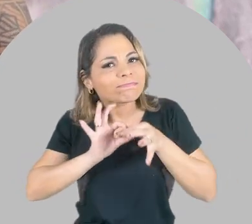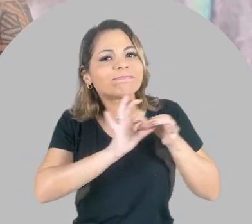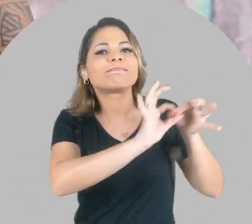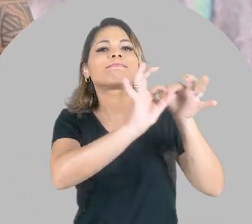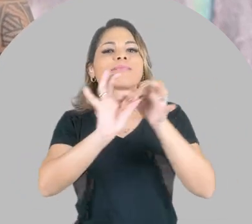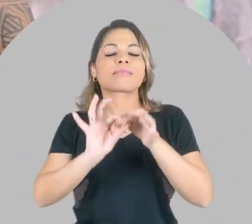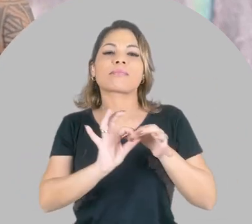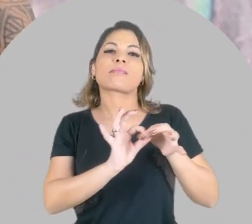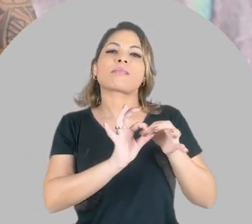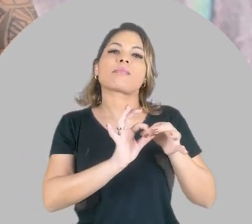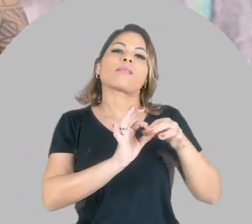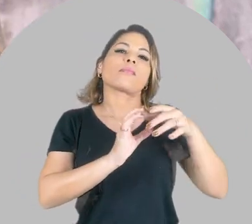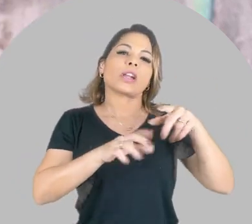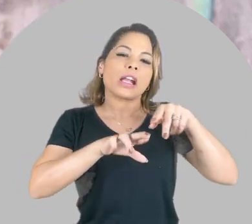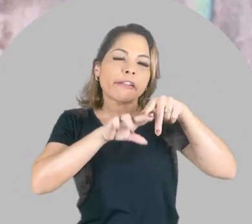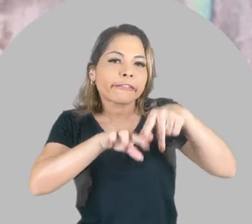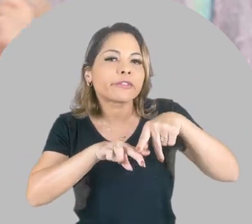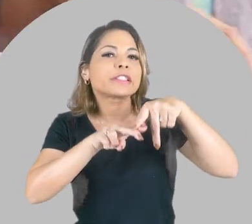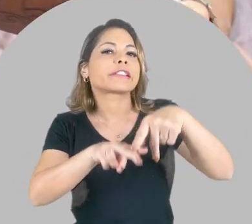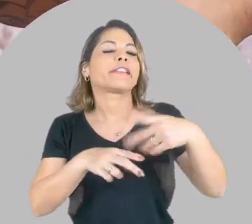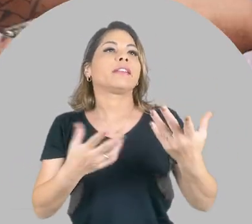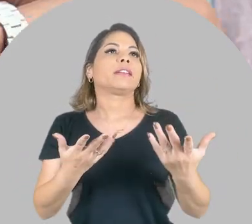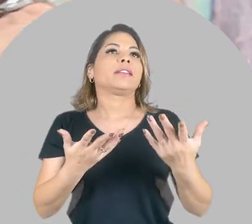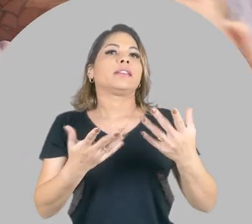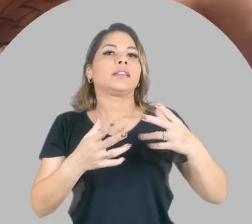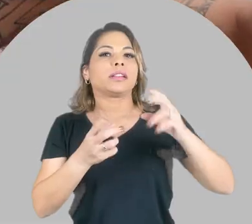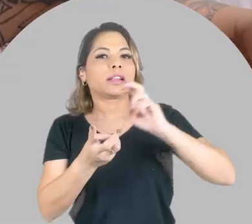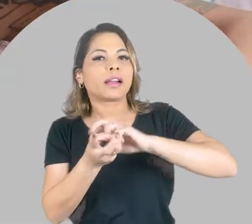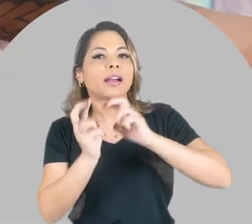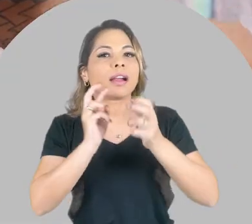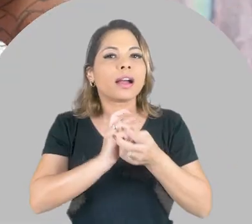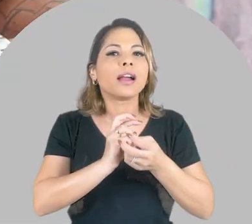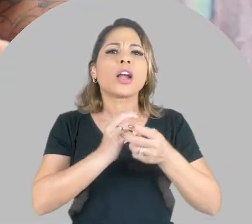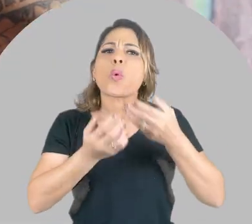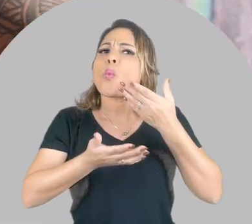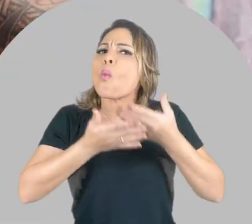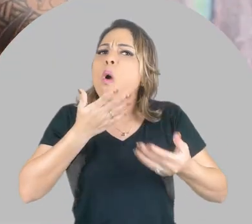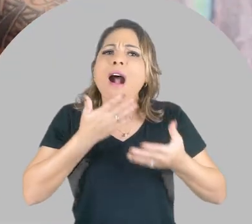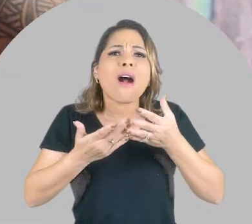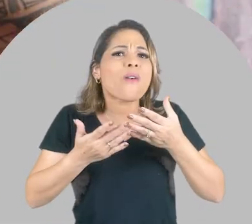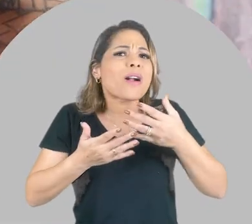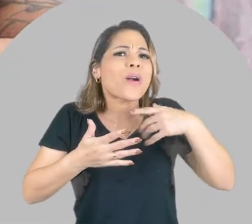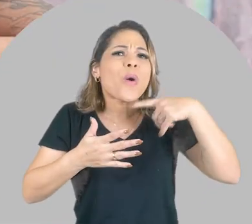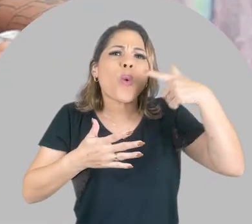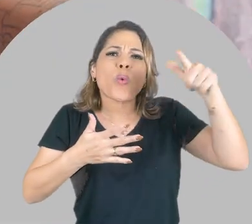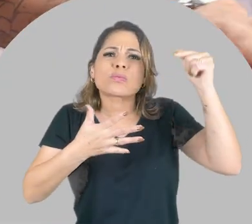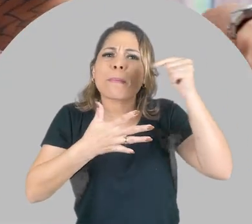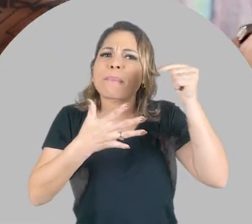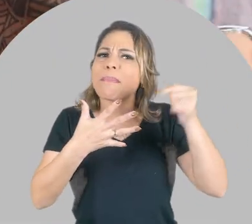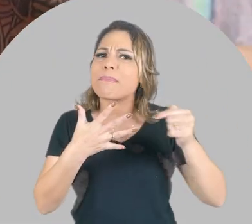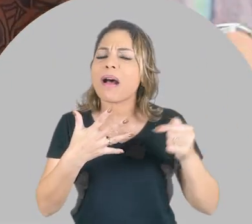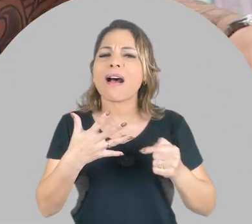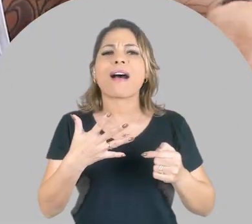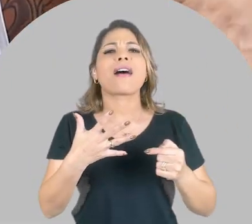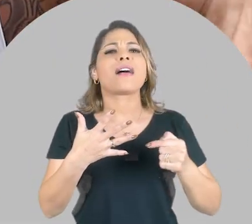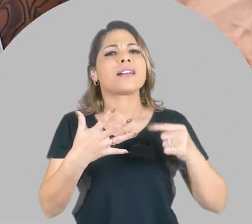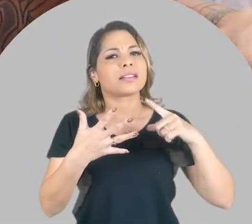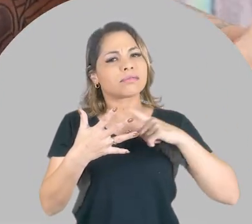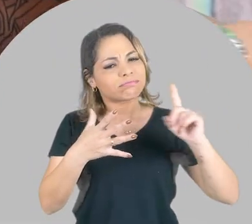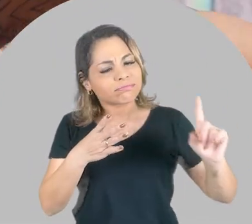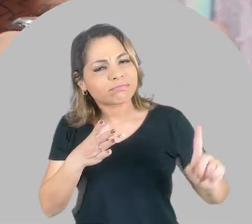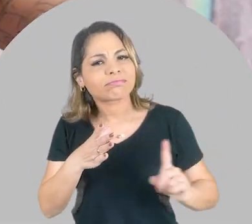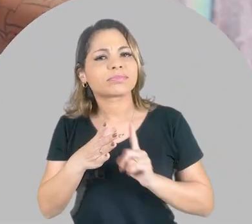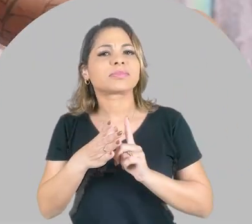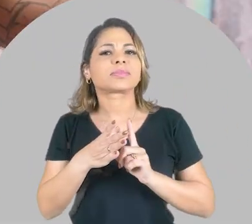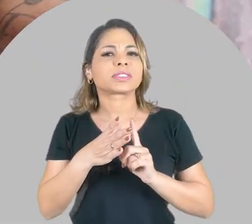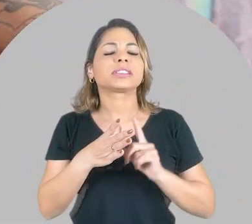as nossas diferenças. E aí esses outros setores, o skate, a capoeira e qualquer outro elemento que a gente queira